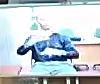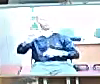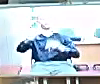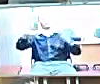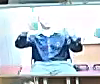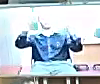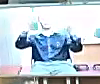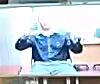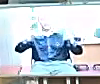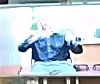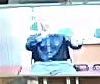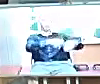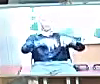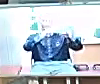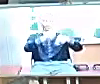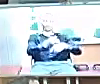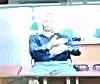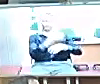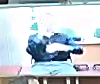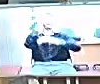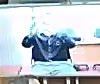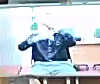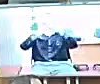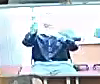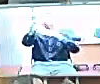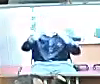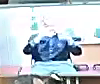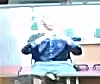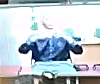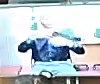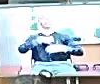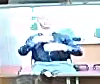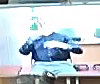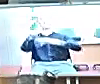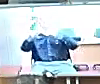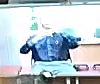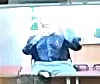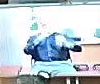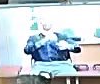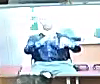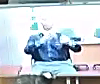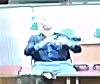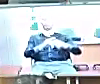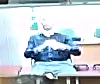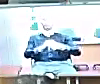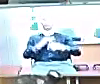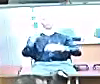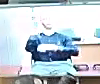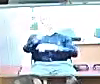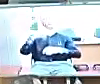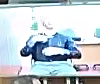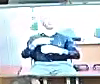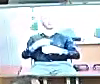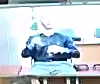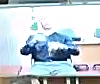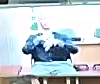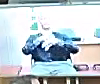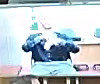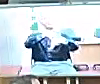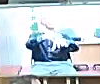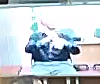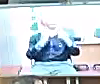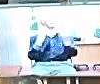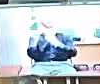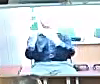agropecuária e desenvolvimento agrário ciência tecnologia inovação e ensino superior transporte e trânsito dia 8